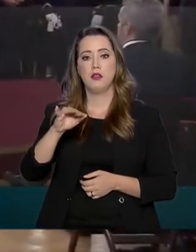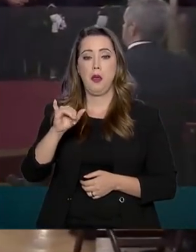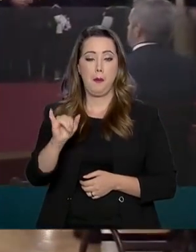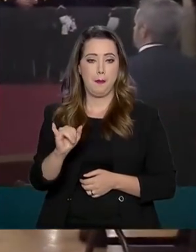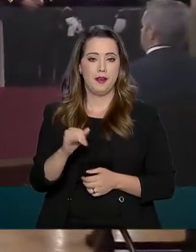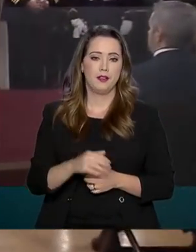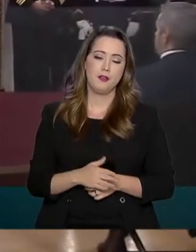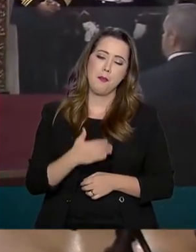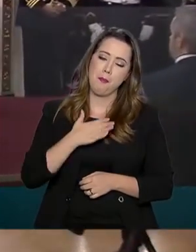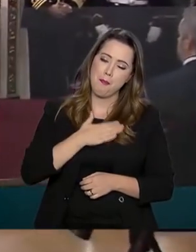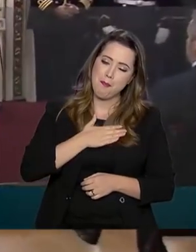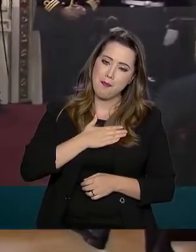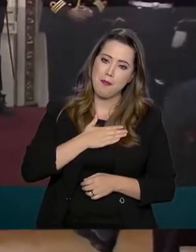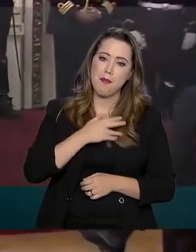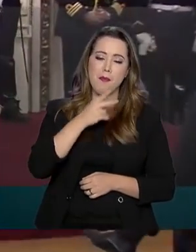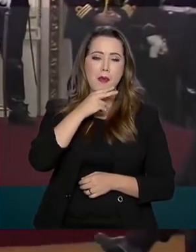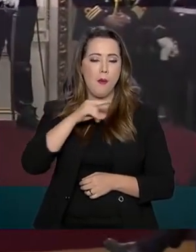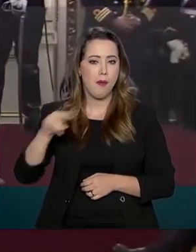meu irmão,